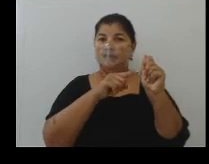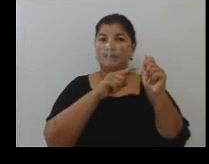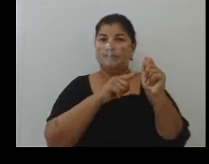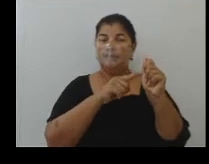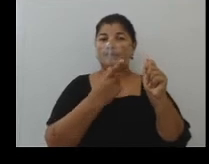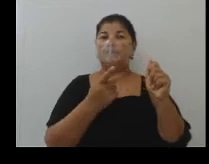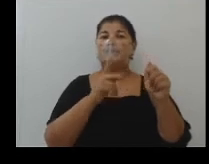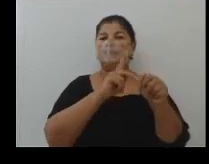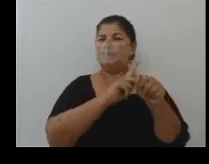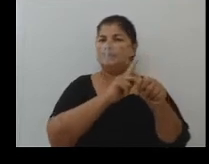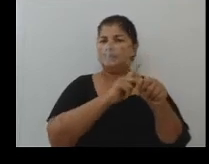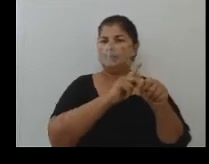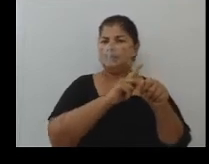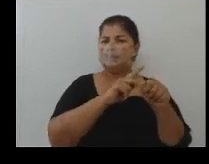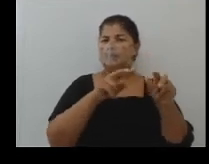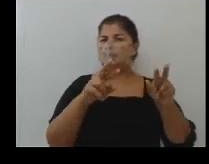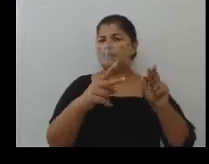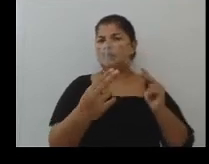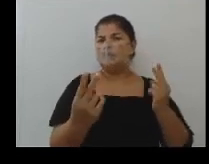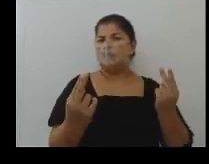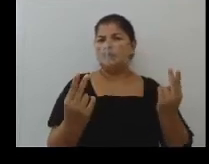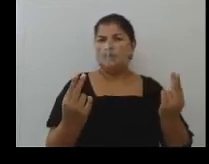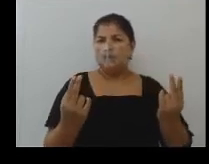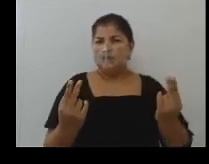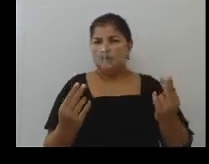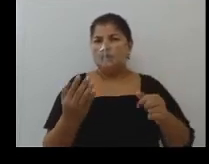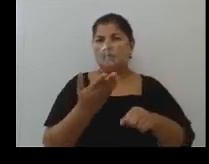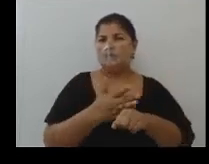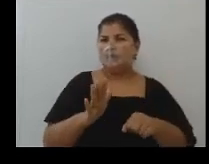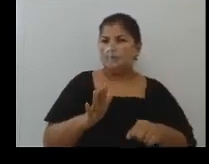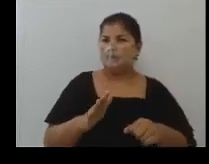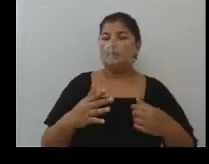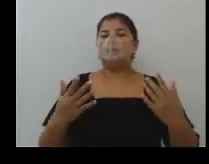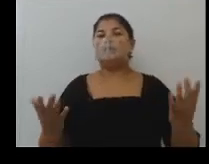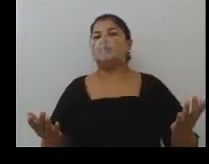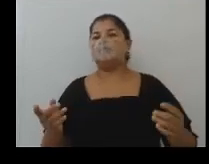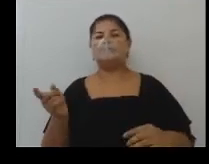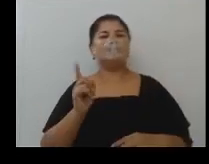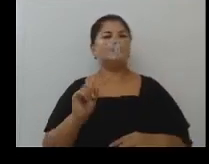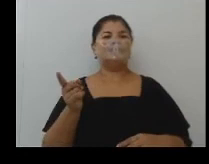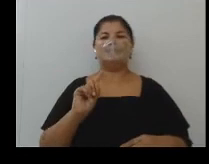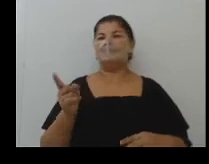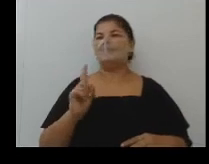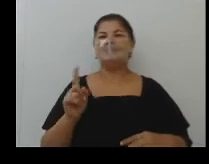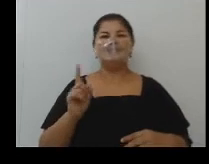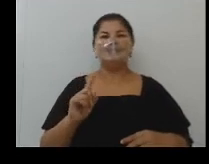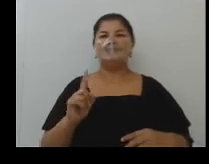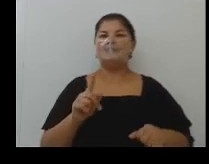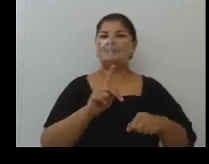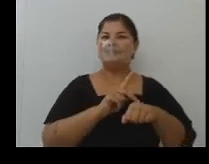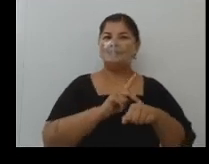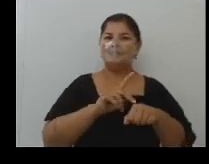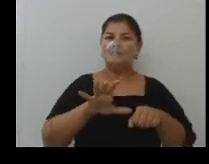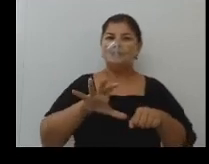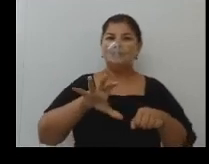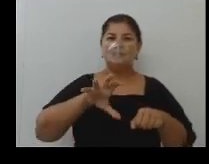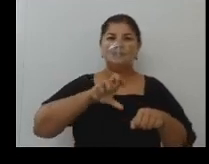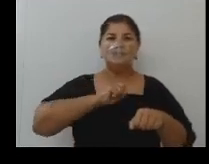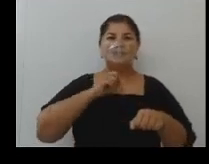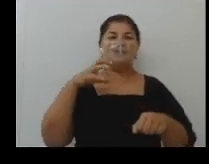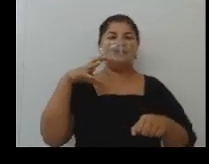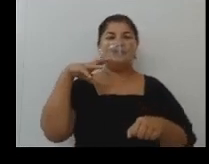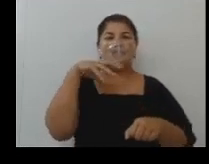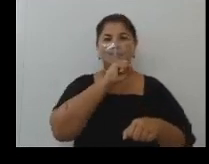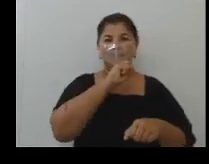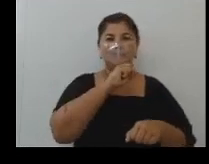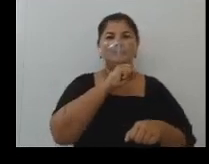branca. Ela é igual no aquecimento, igual no resfriamento? Não. Lembra aí? O preto absorve mais